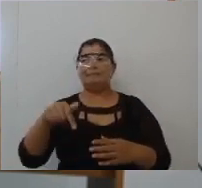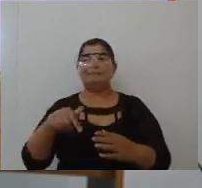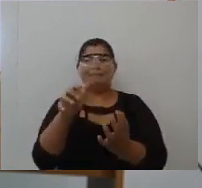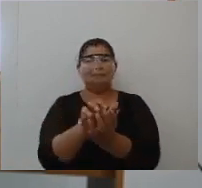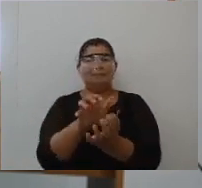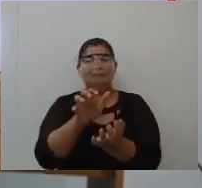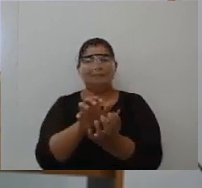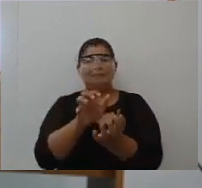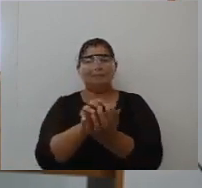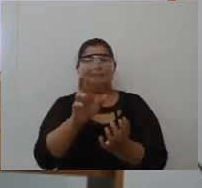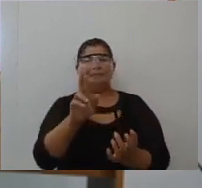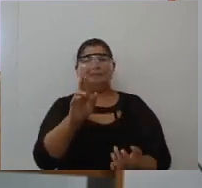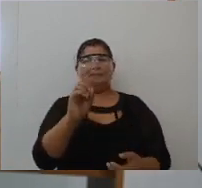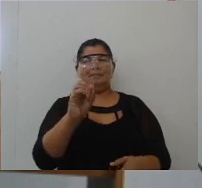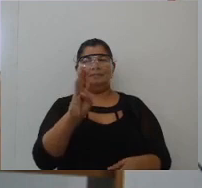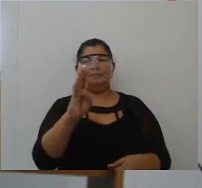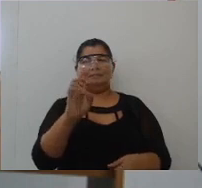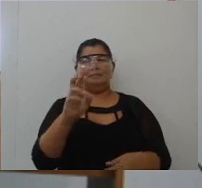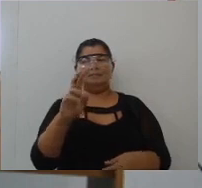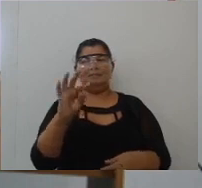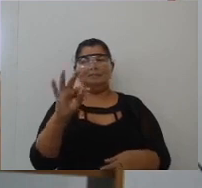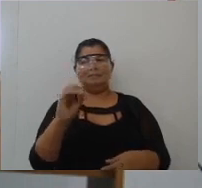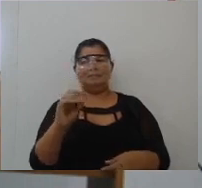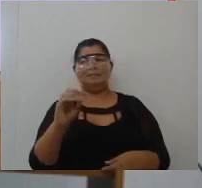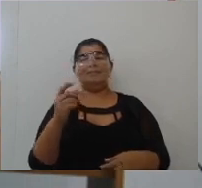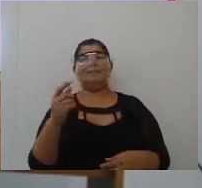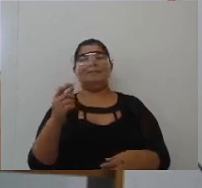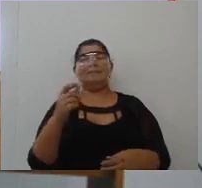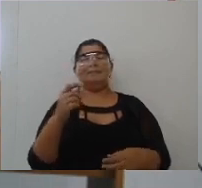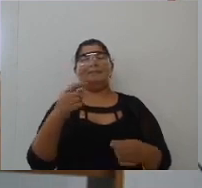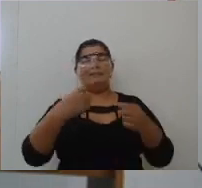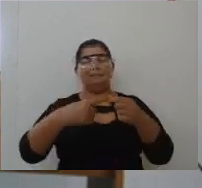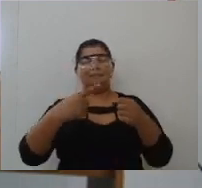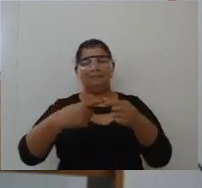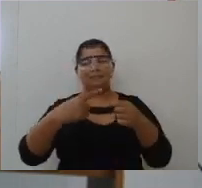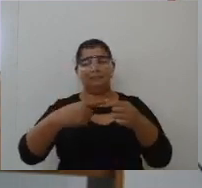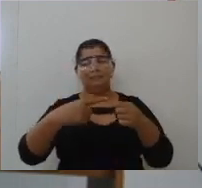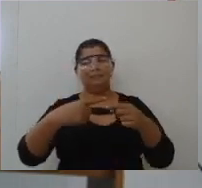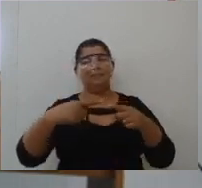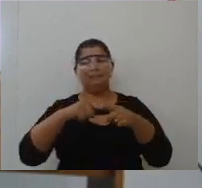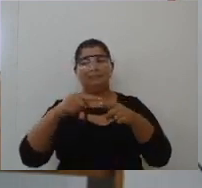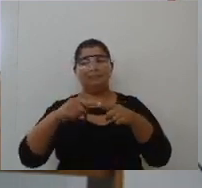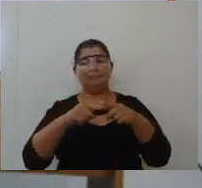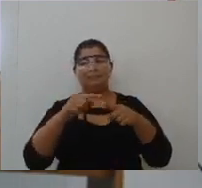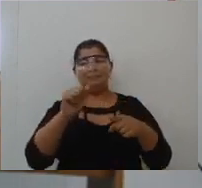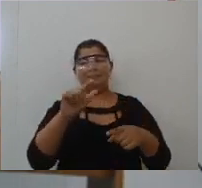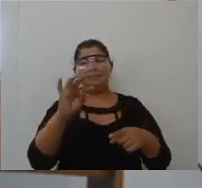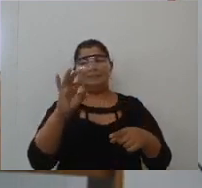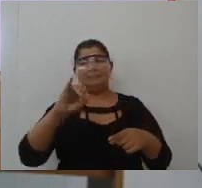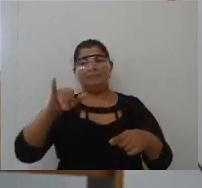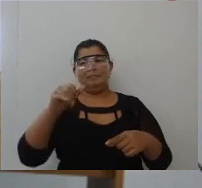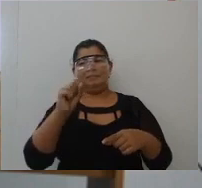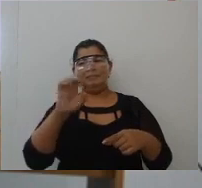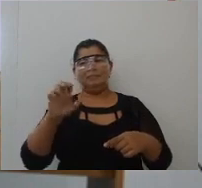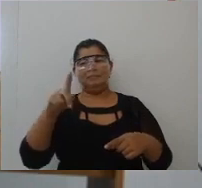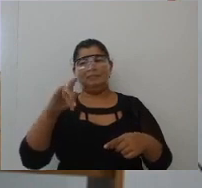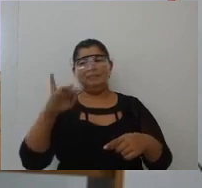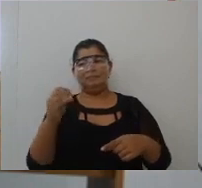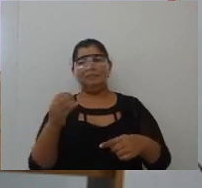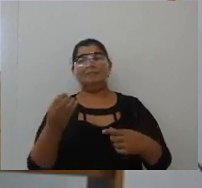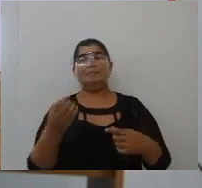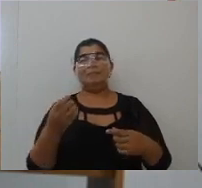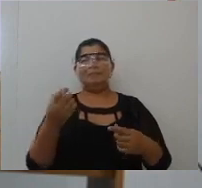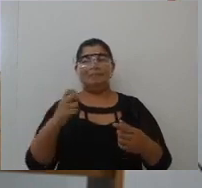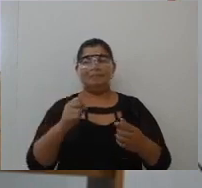Opa, Roberto do Alto Zé do Pinho. Um abraço para você, Roberto. Professor, estou vendo a aula ao vivo. Posso fazer uma